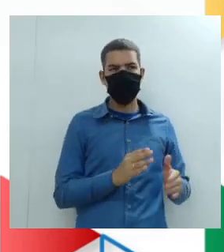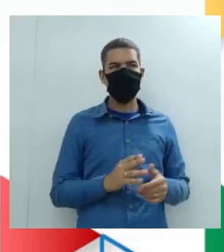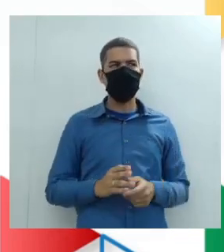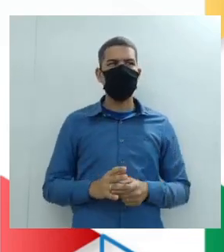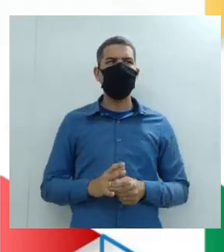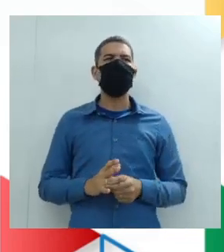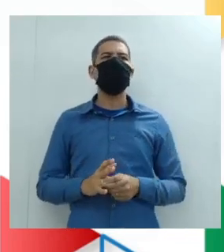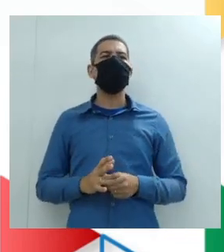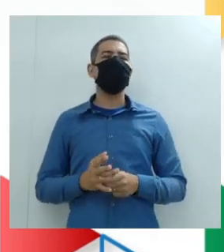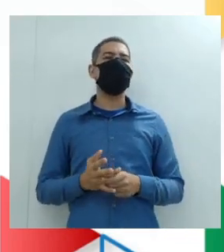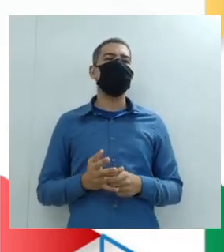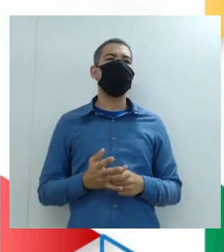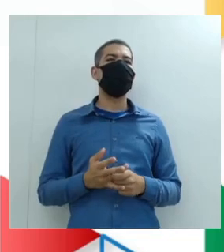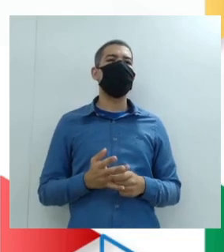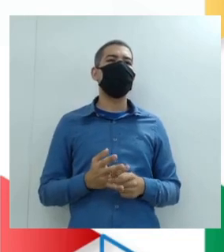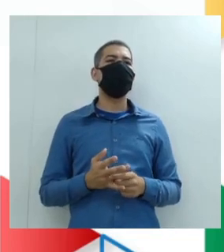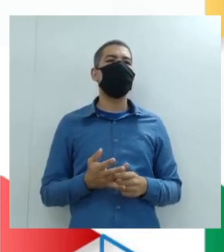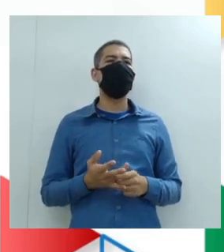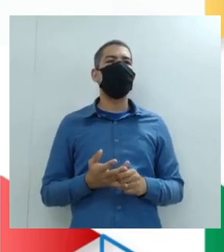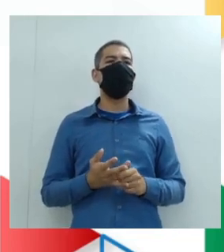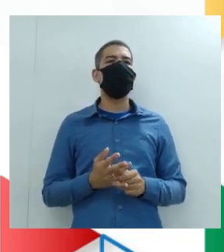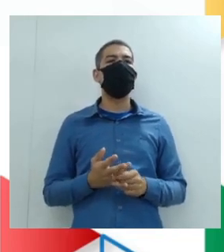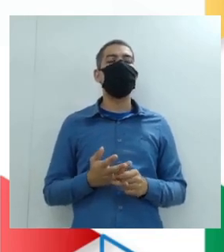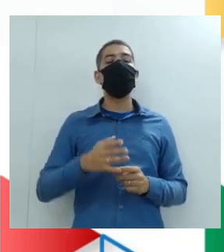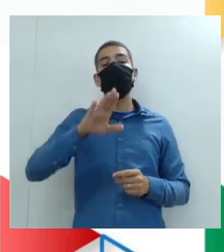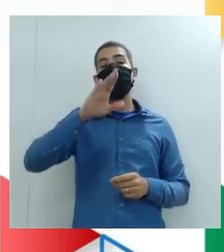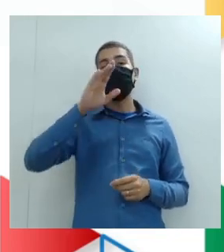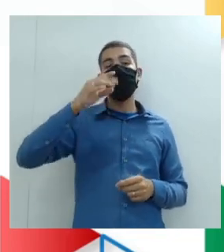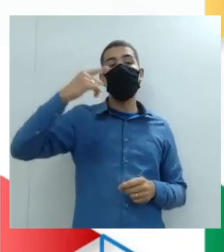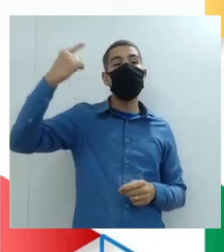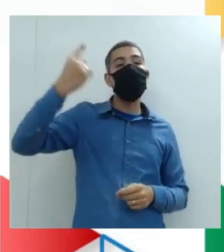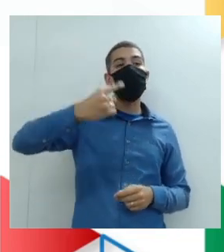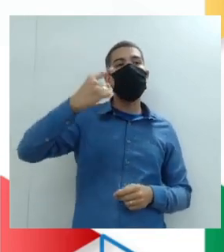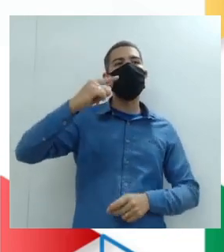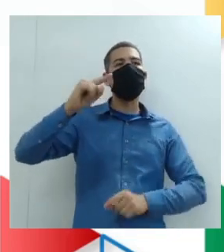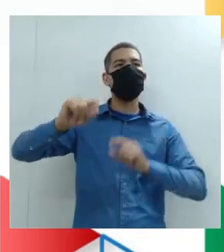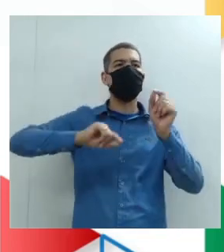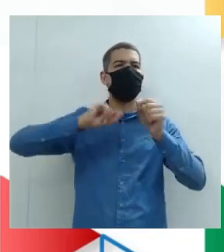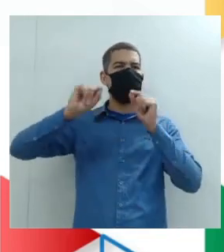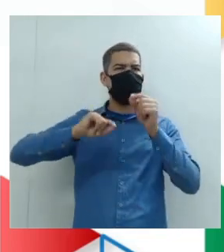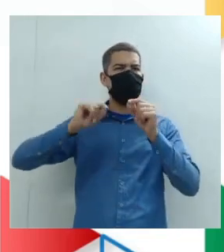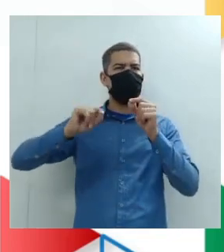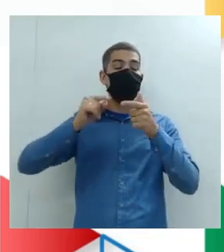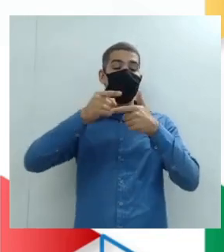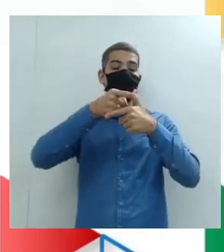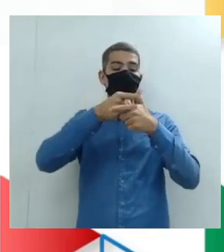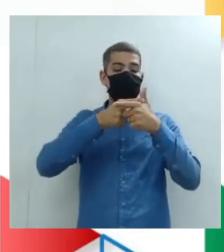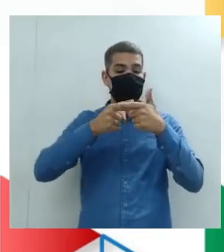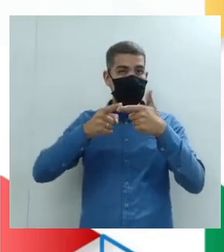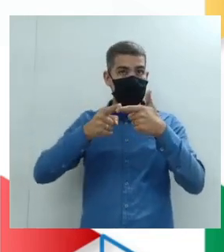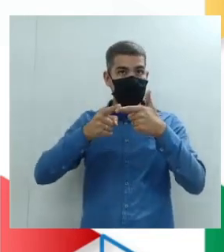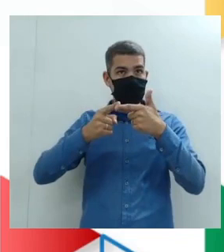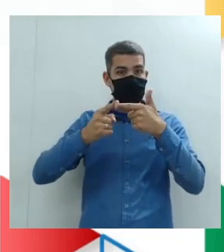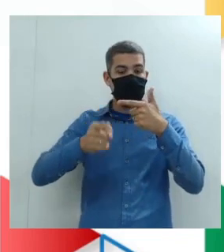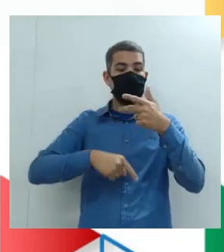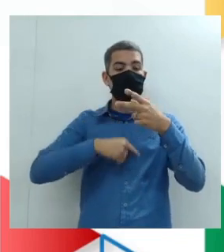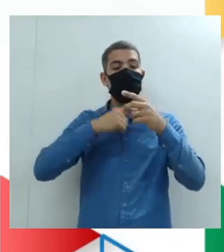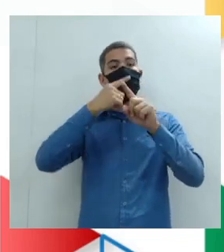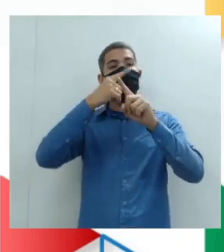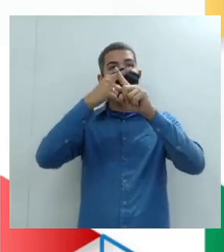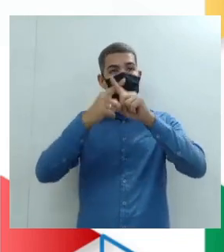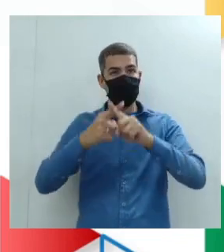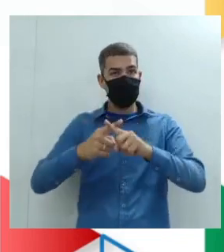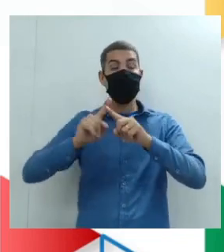devagarinho. Porque, primeiramente, nós temos que fazer a divisão, a